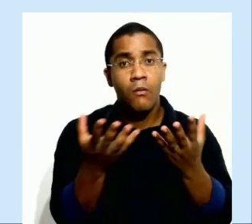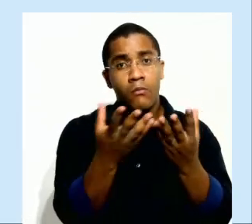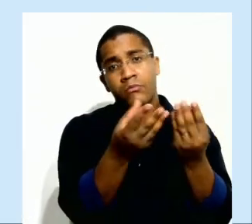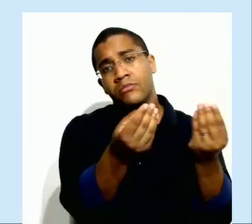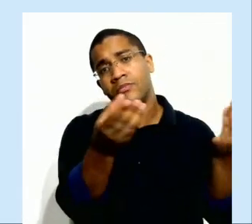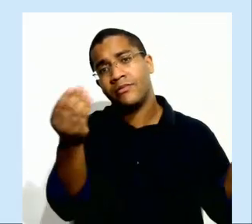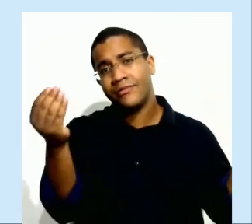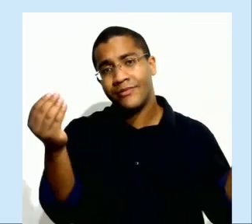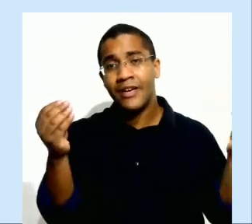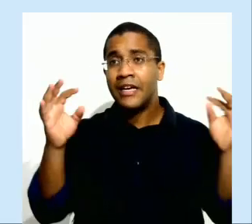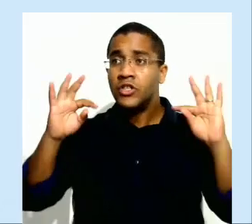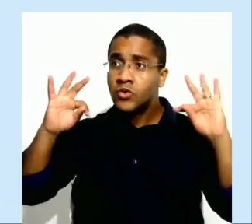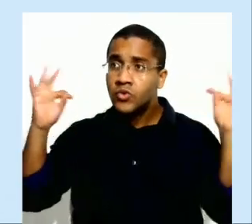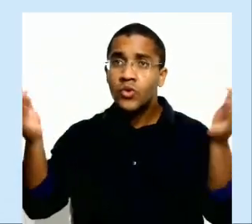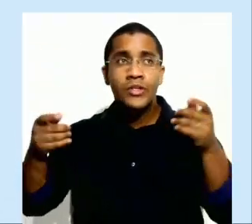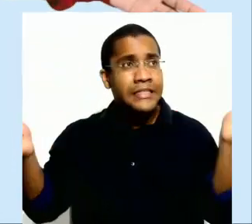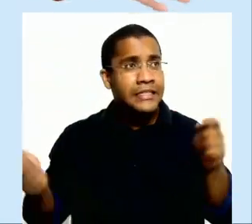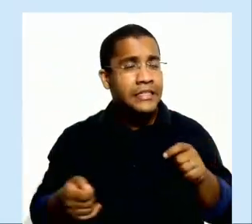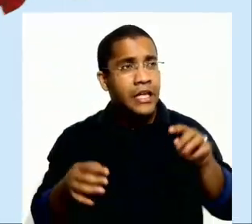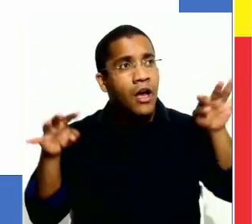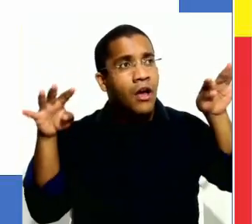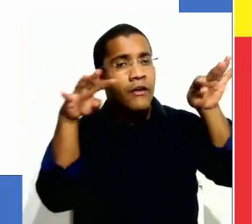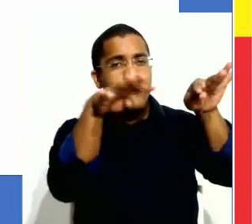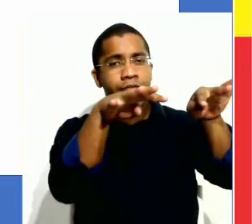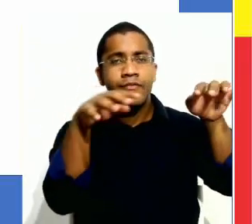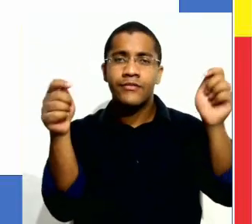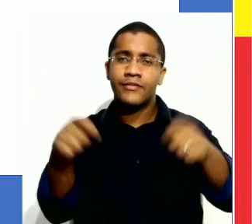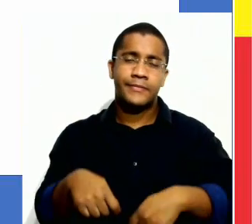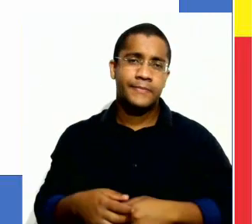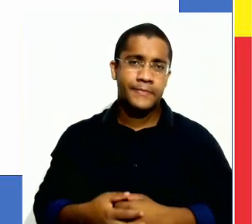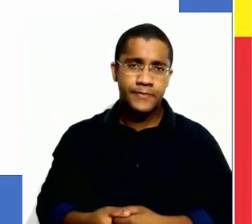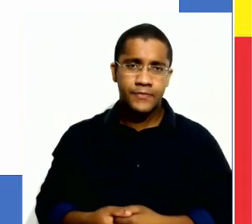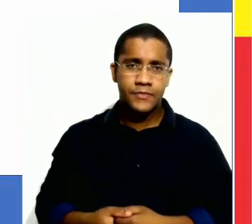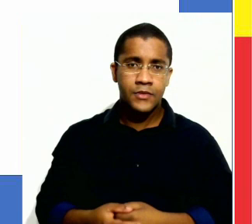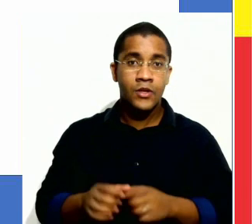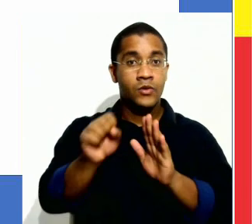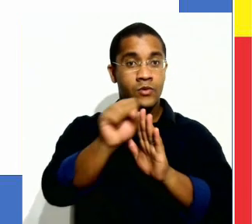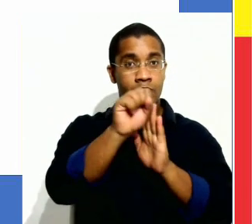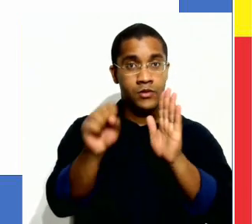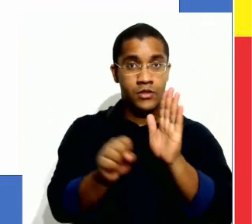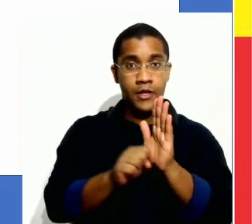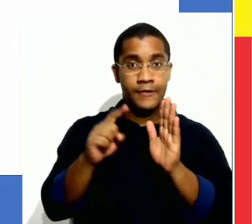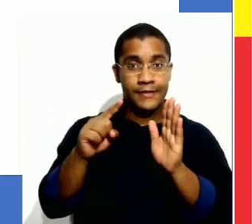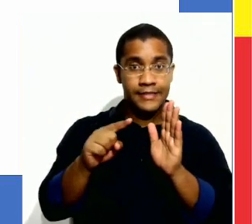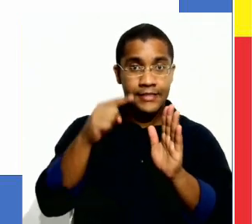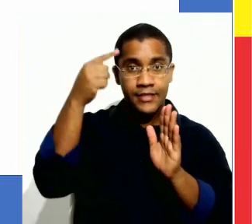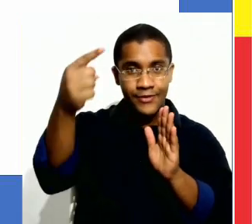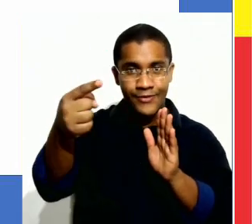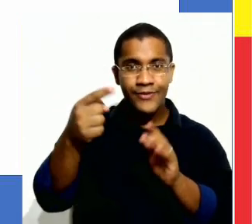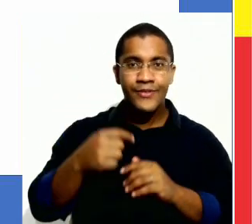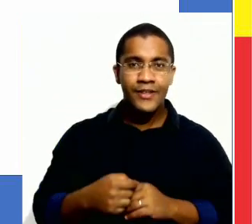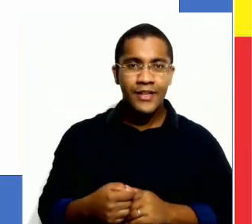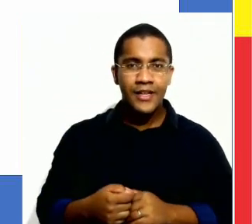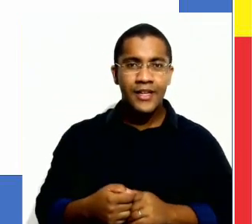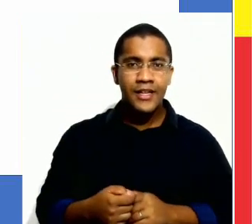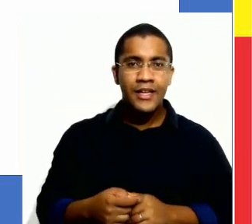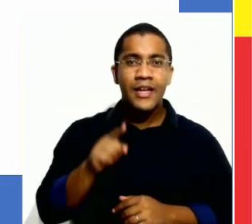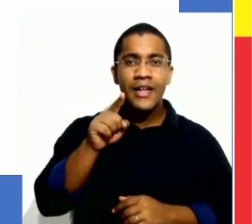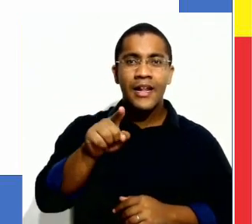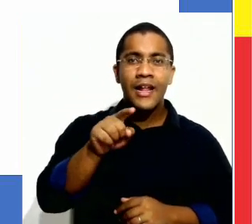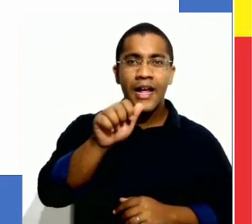deixado para a humanidade. Nos séculos seguintes, Axum entrou em